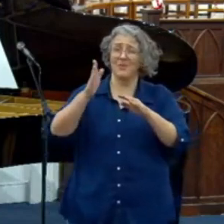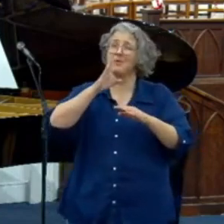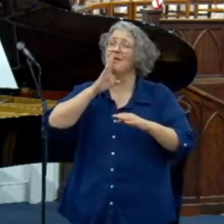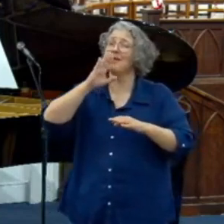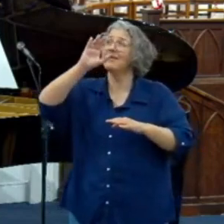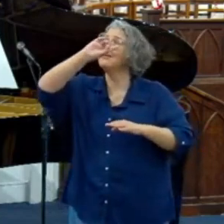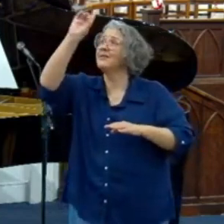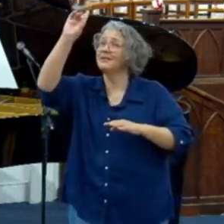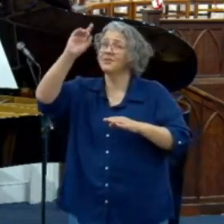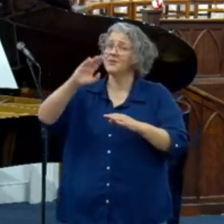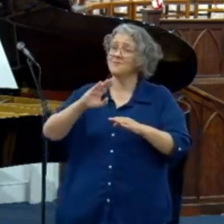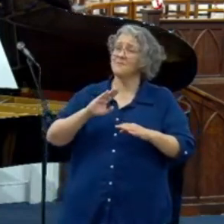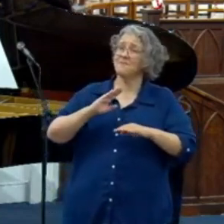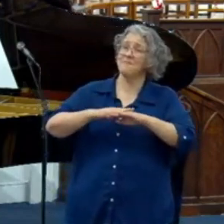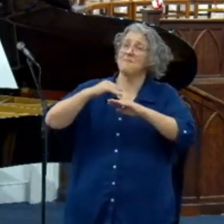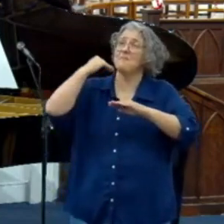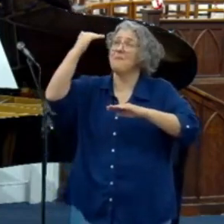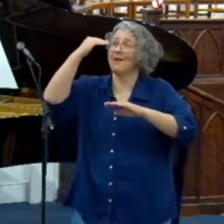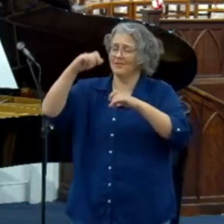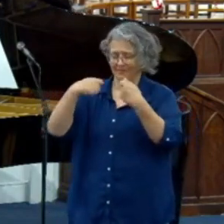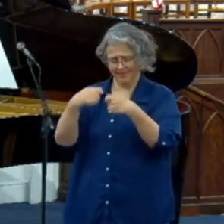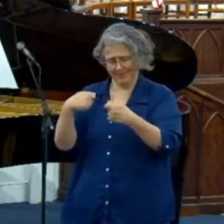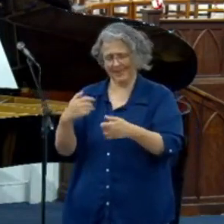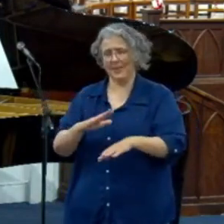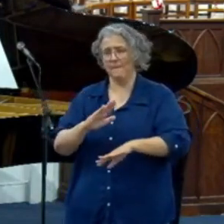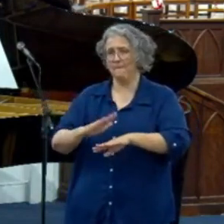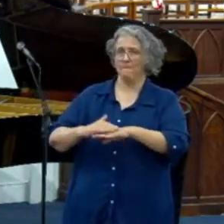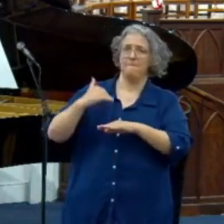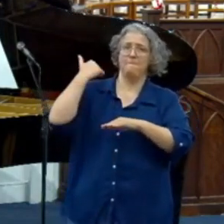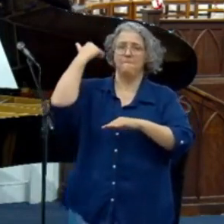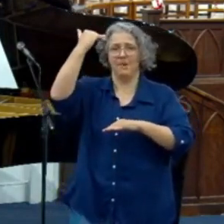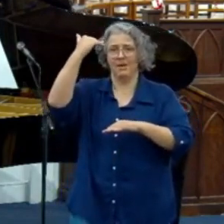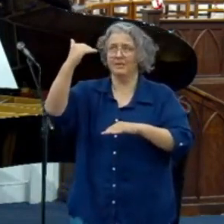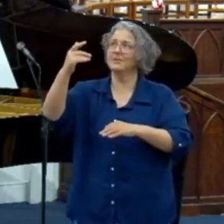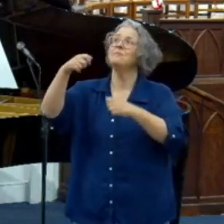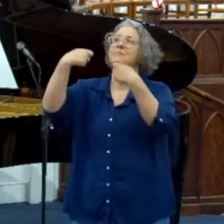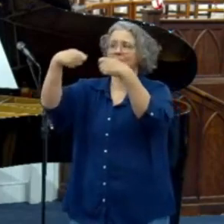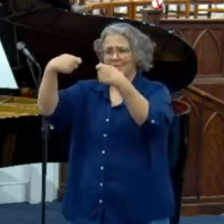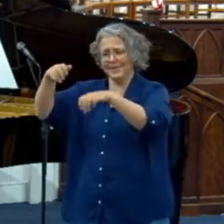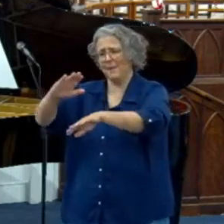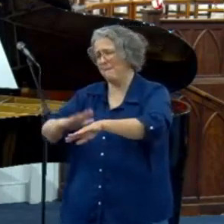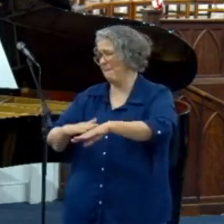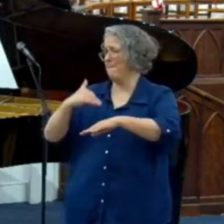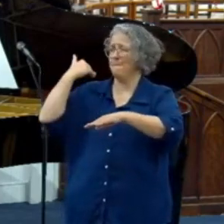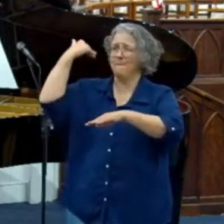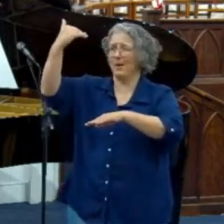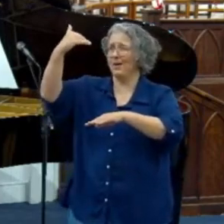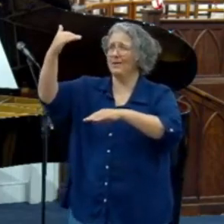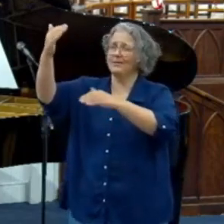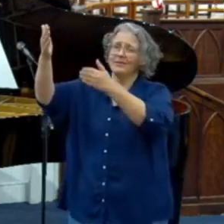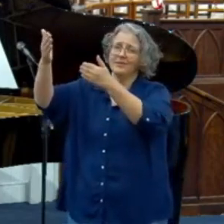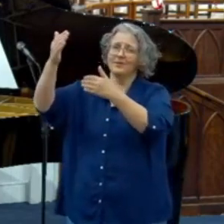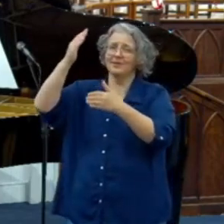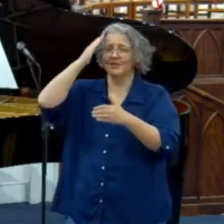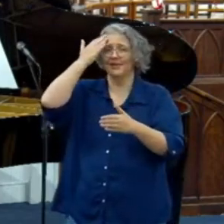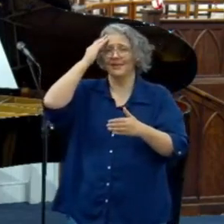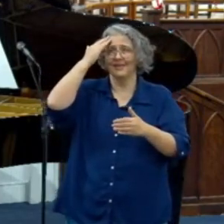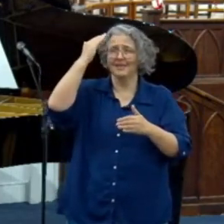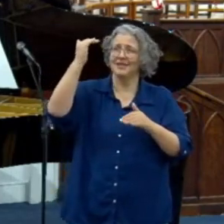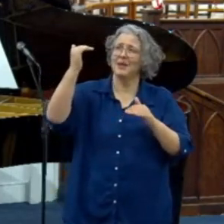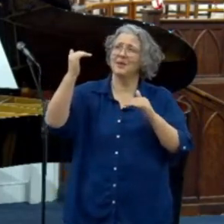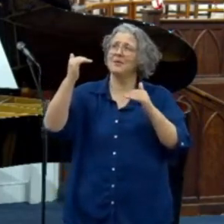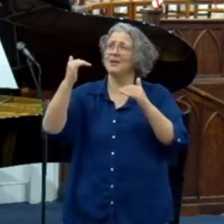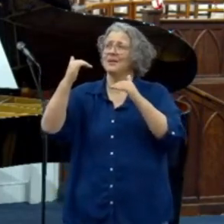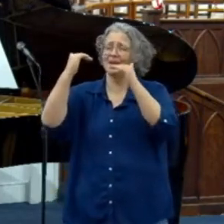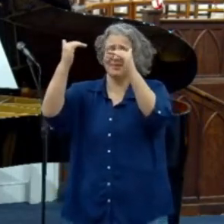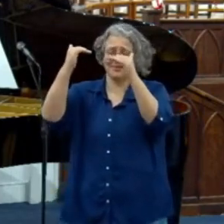mais nós nos conhecemos. E quanto mais nós conhecemos a provisão de Deus, mais nós sabemos que não há nada